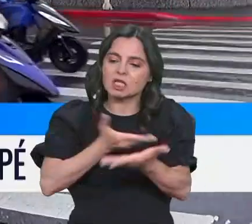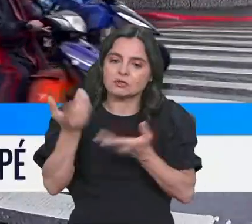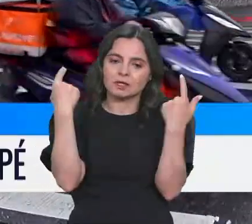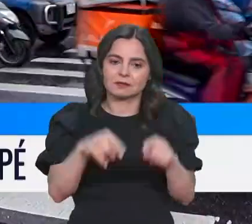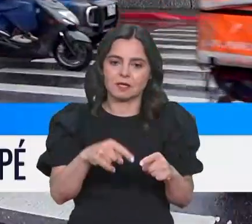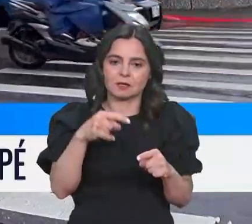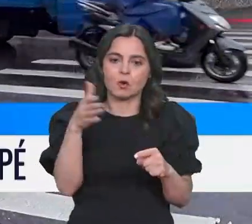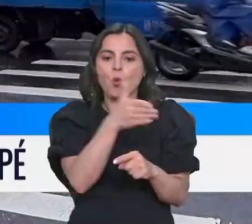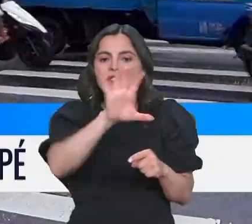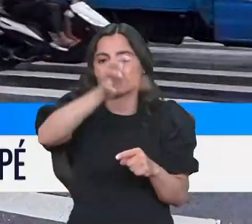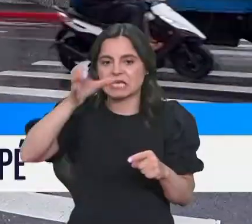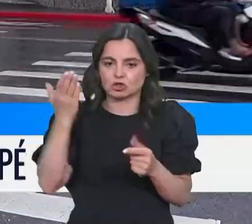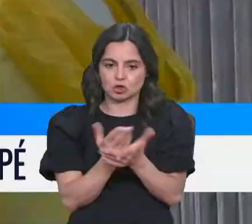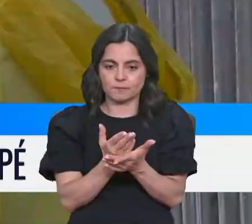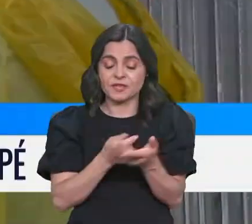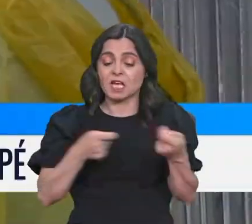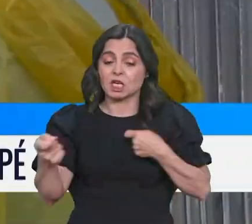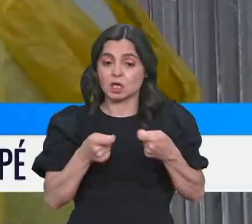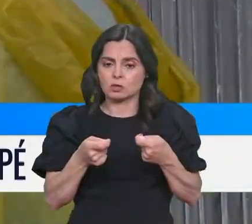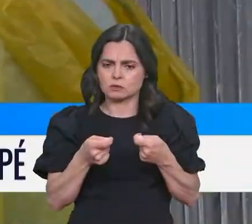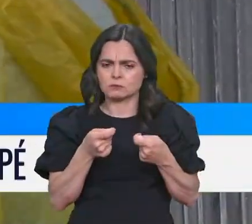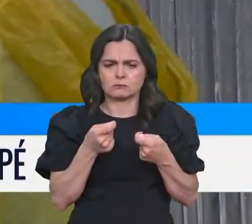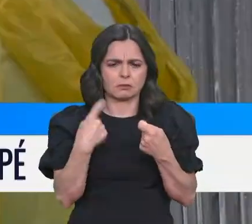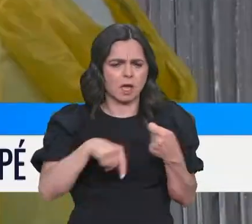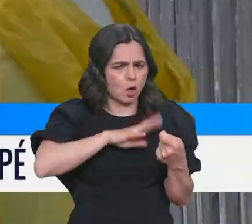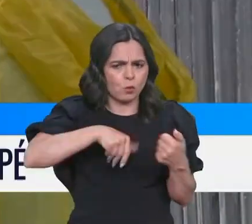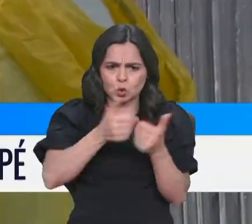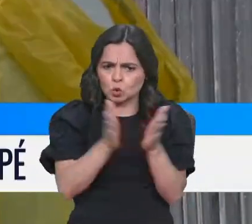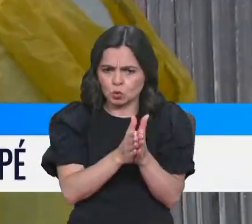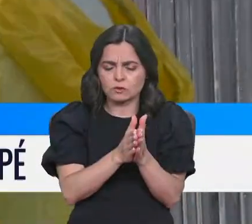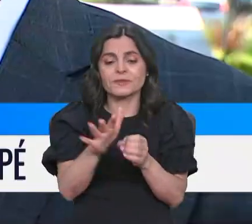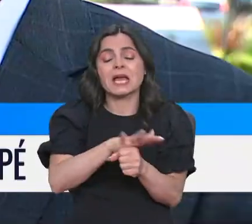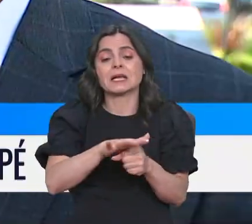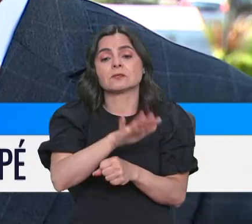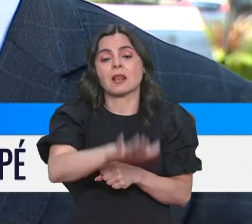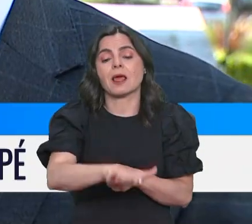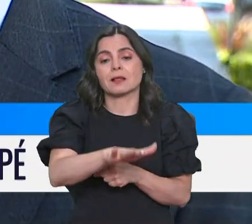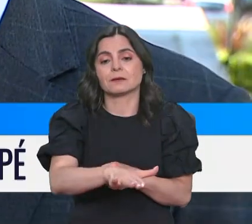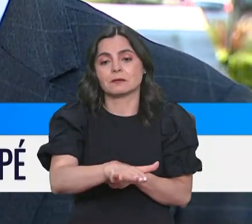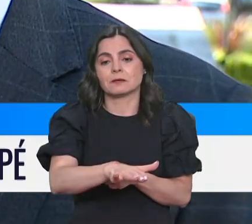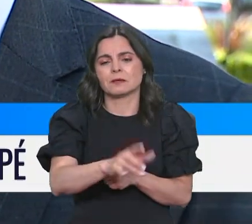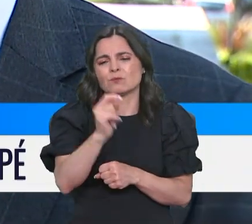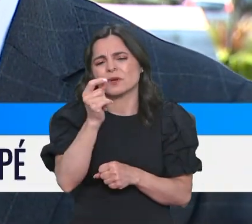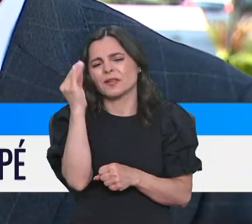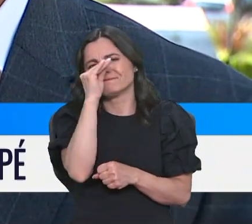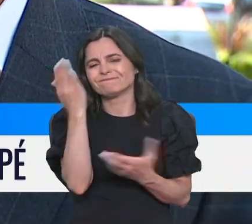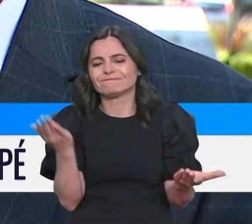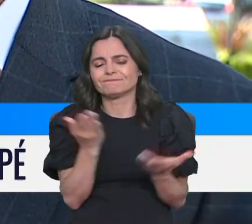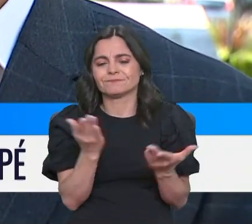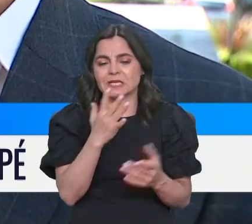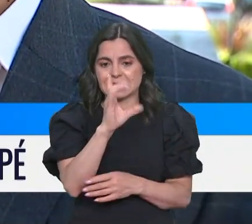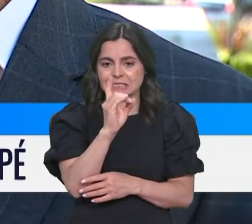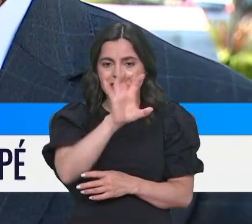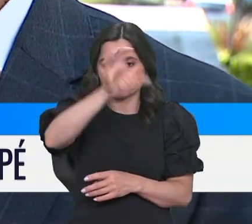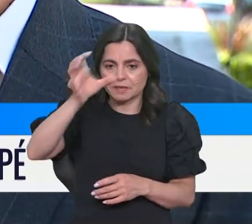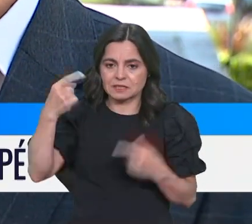com 11 países, mas negócios não faltam com todo o mundo. A situação aí é um bocadinho hipócrita. Nós temos 16